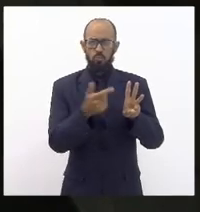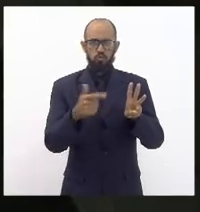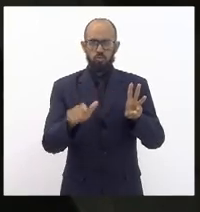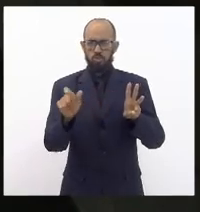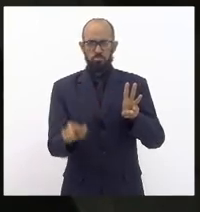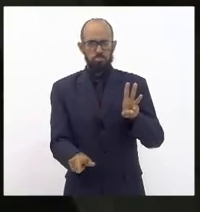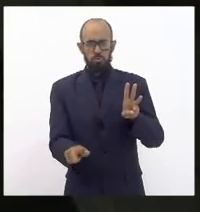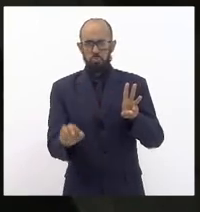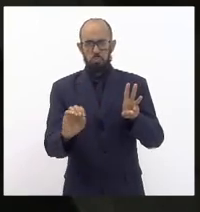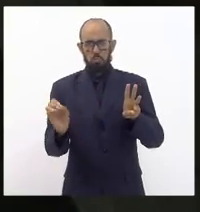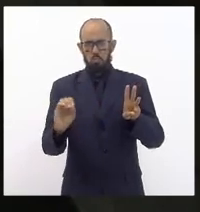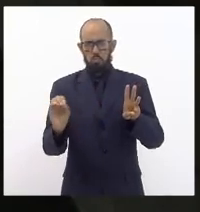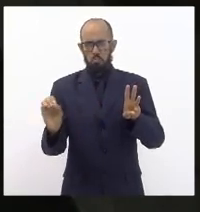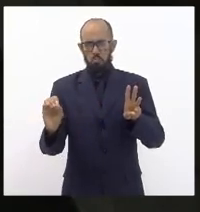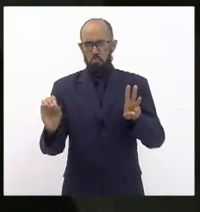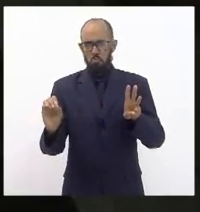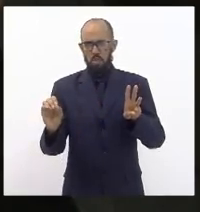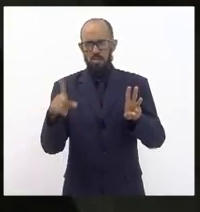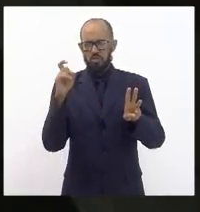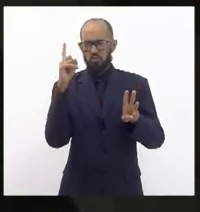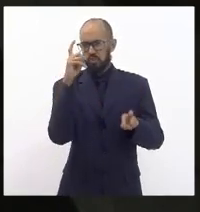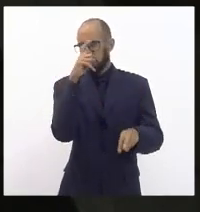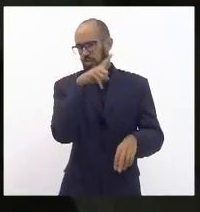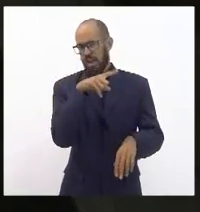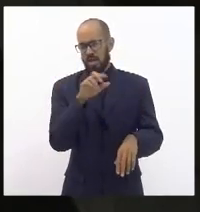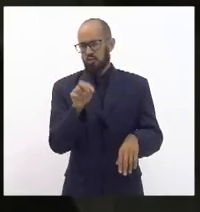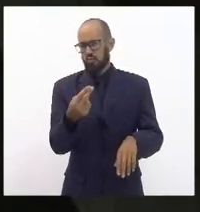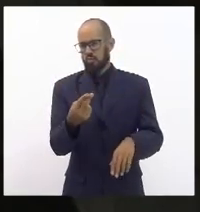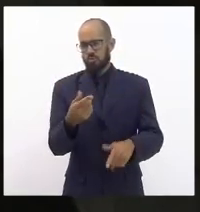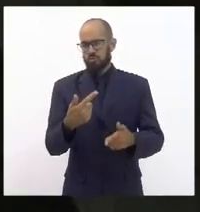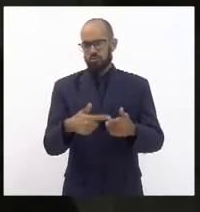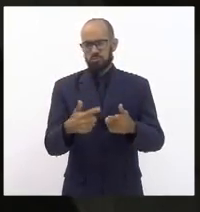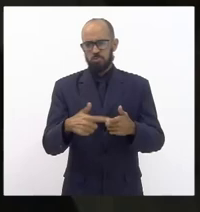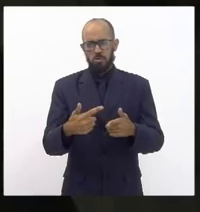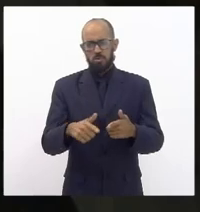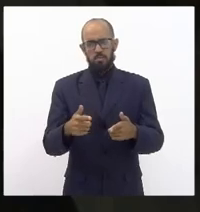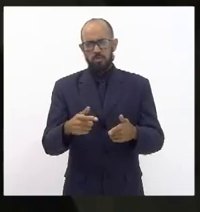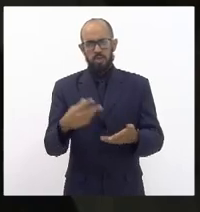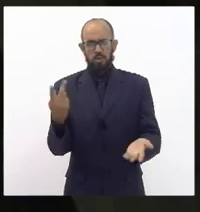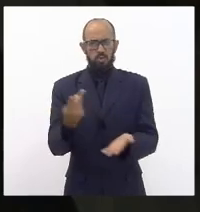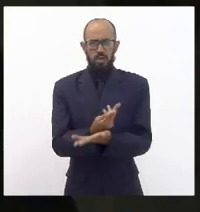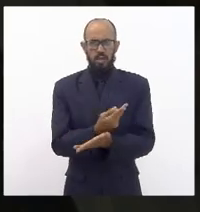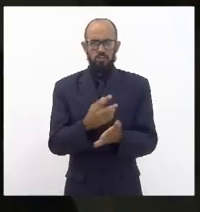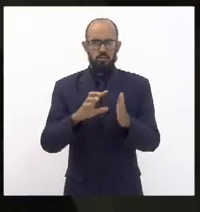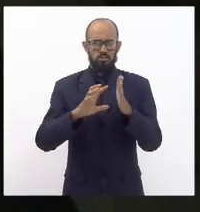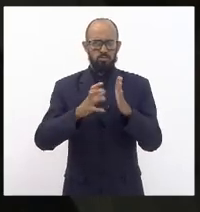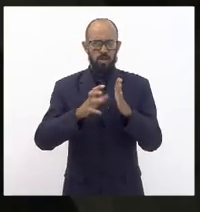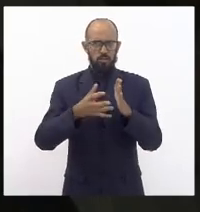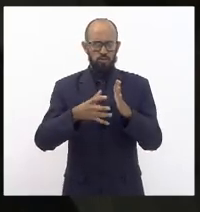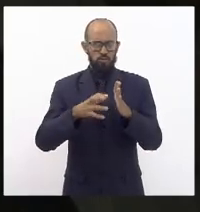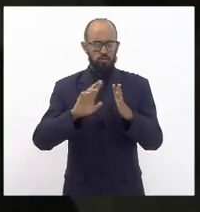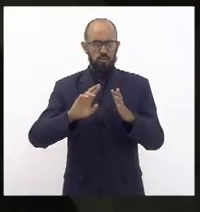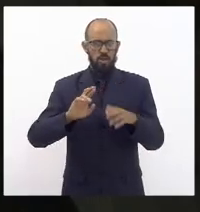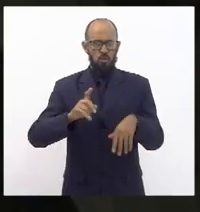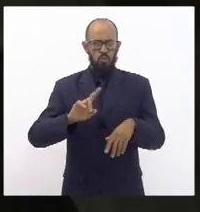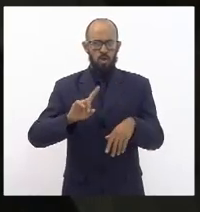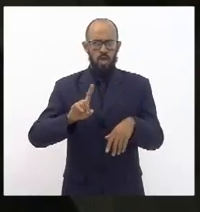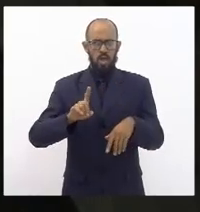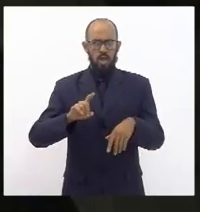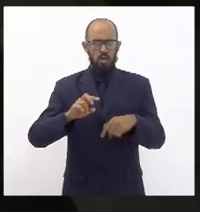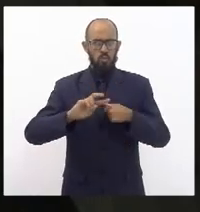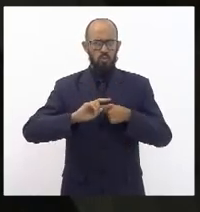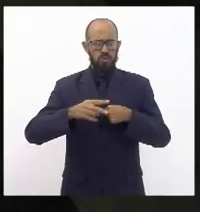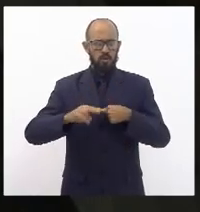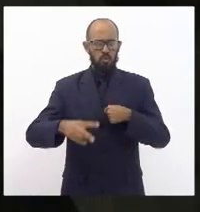o as contradições das dificuldades esses o enfrentamos dos partidos políticos não são é